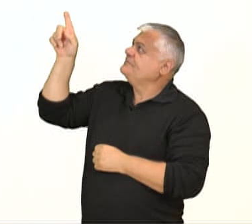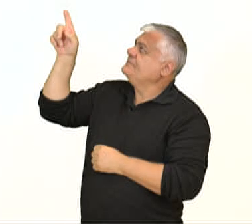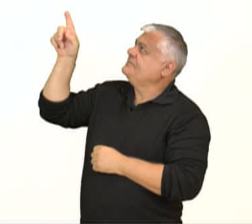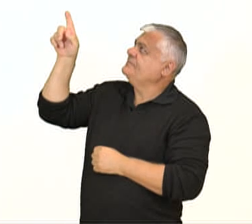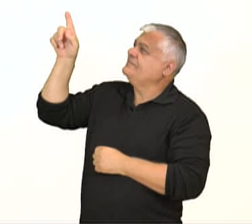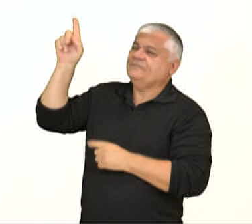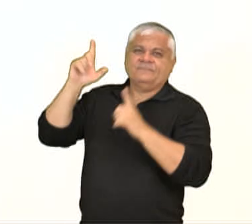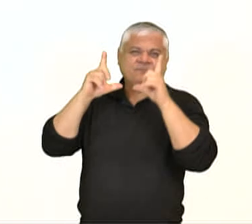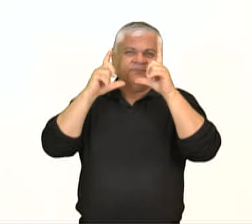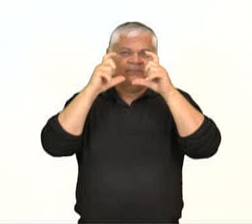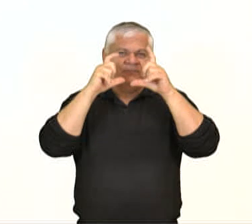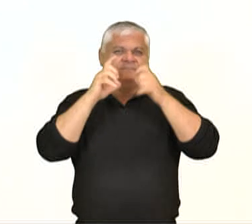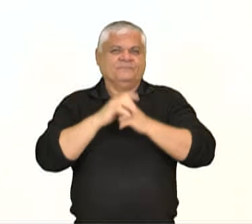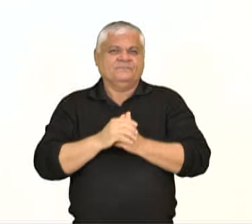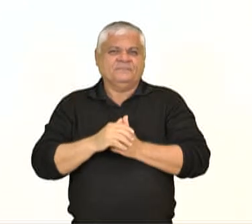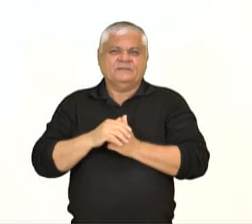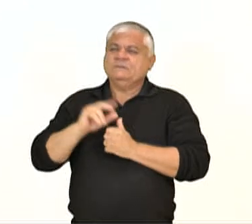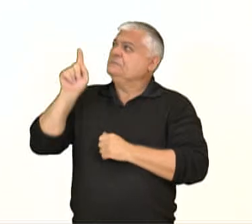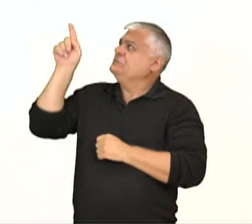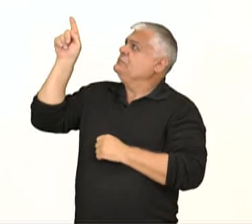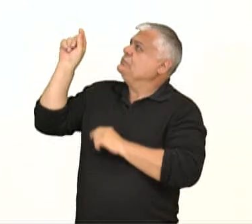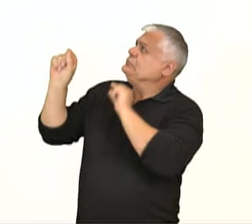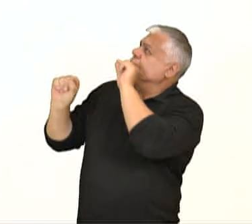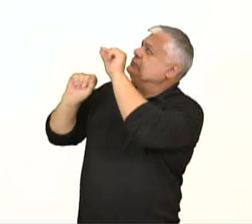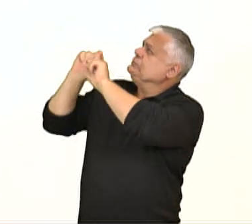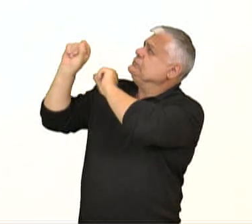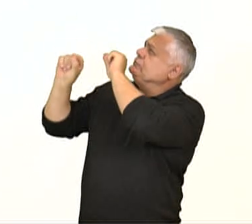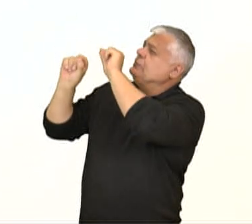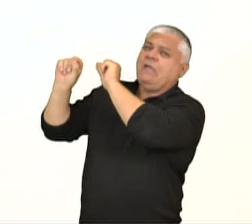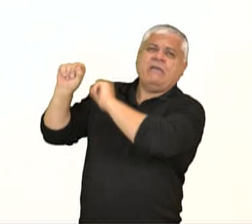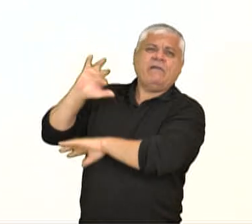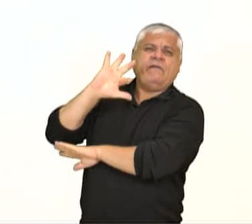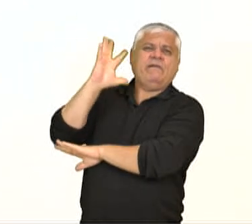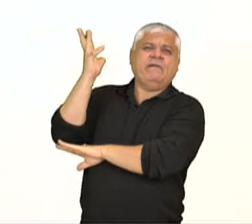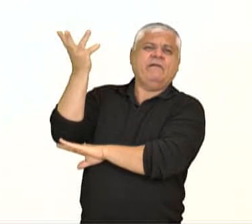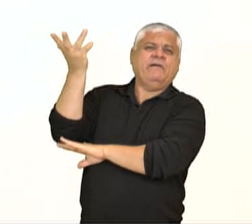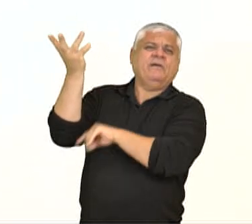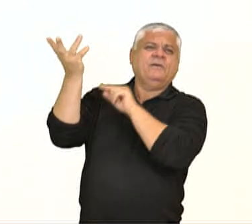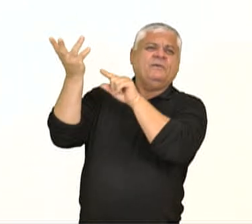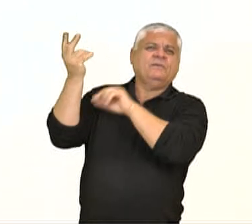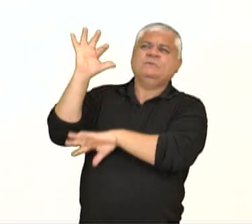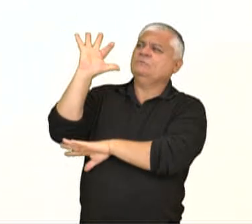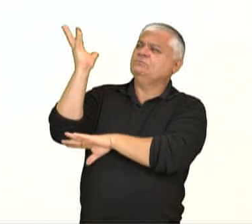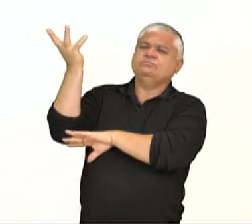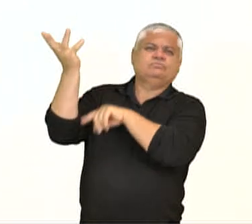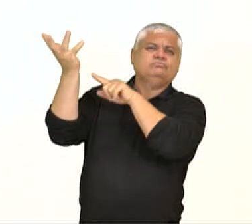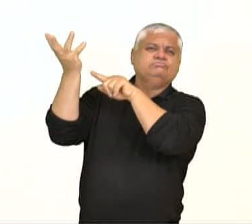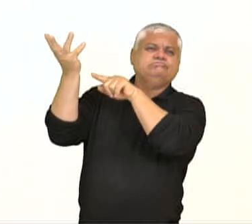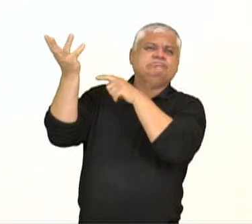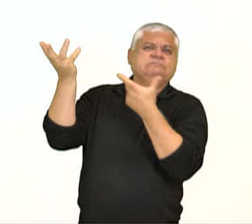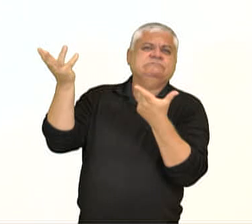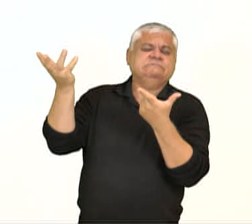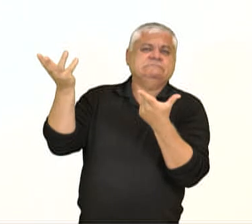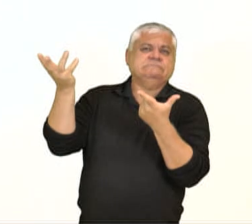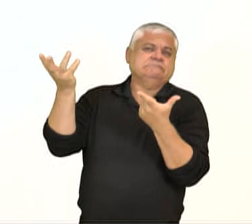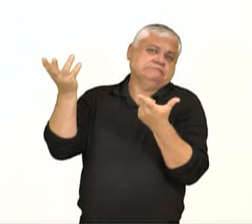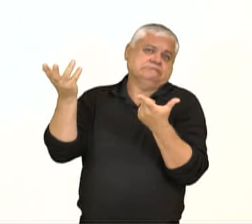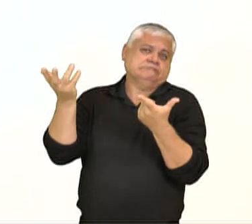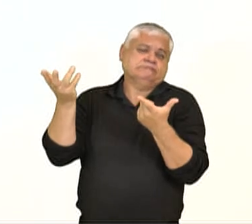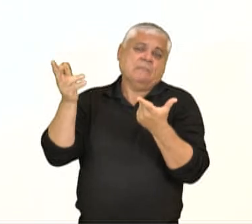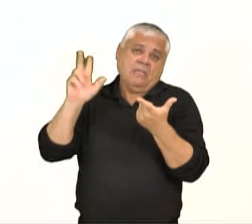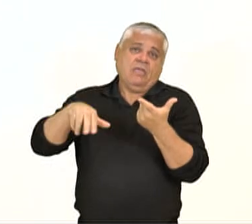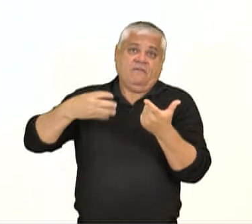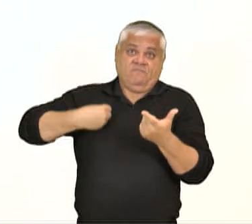aqui? Vem aqui comigo, ó. Vamos observar? As árvores, observando essa imagem aqui. As árvores, como